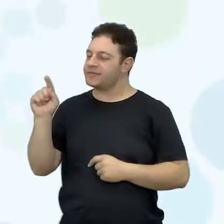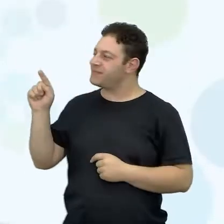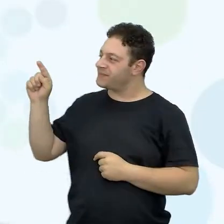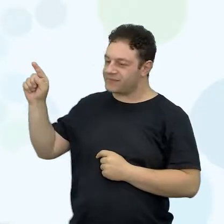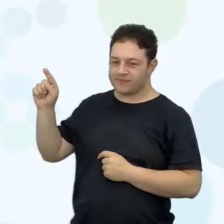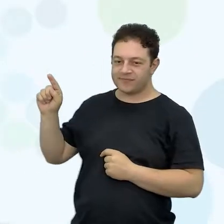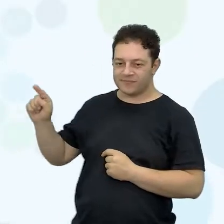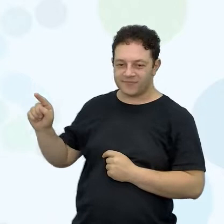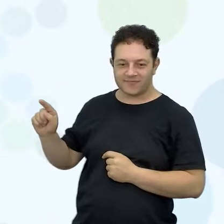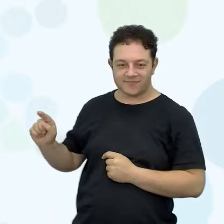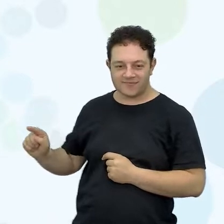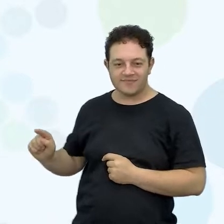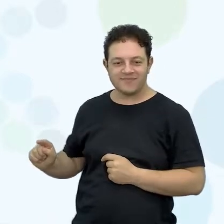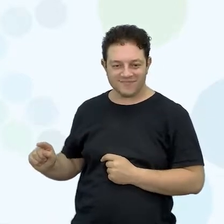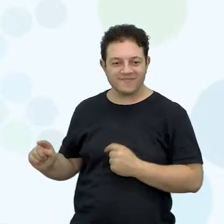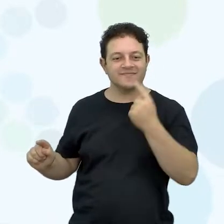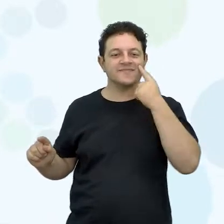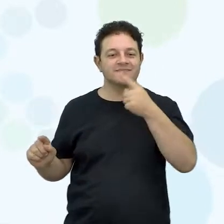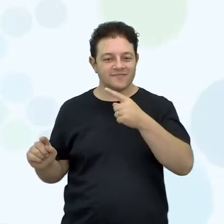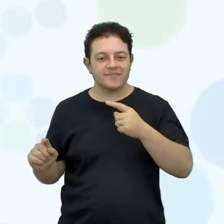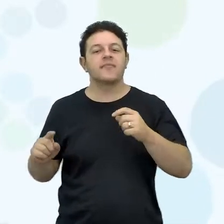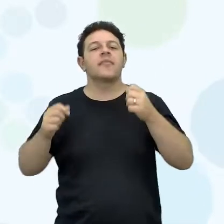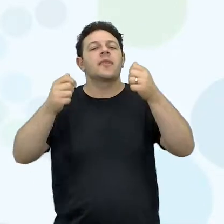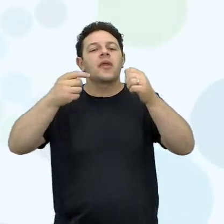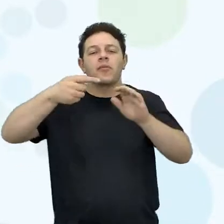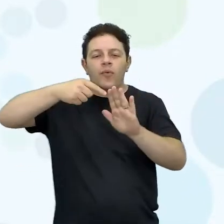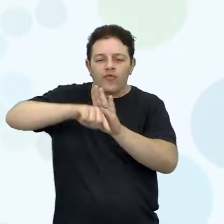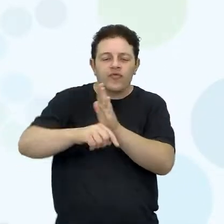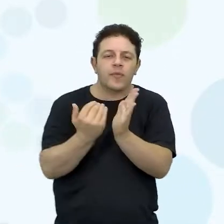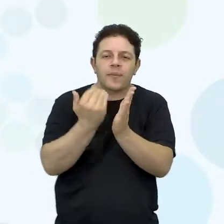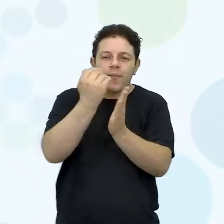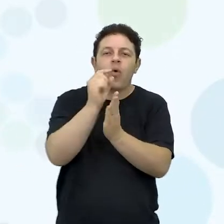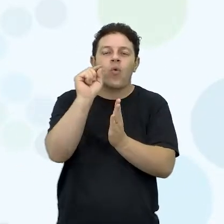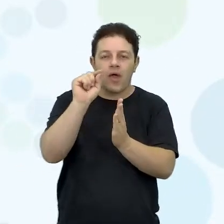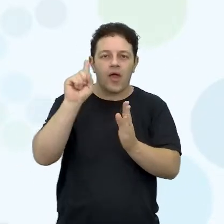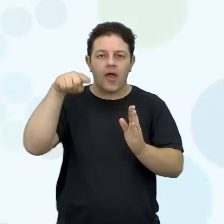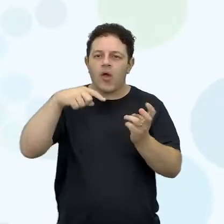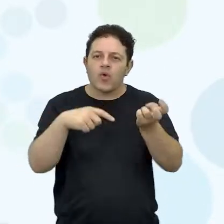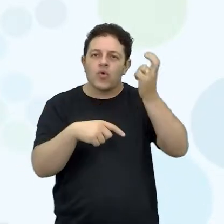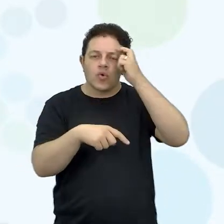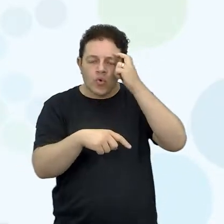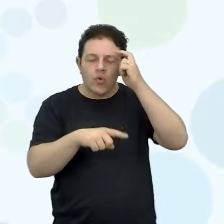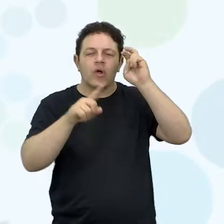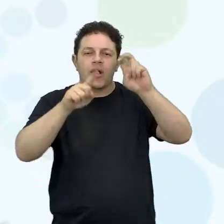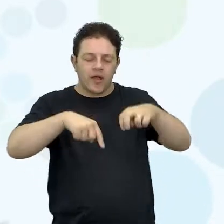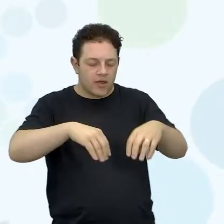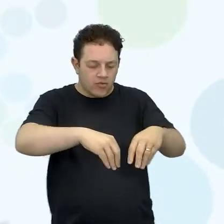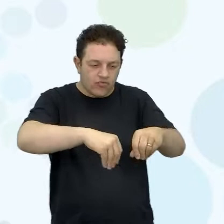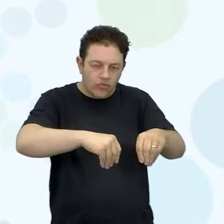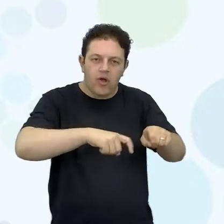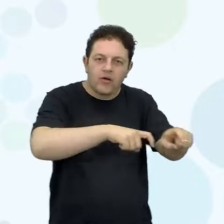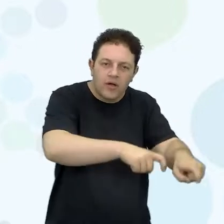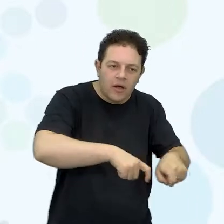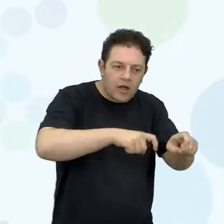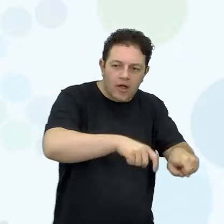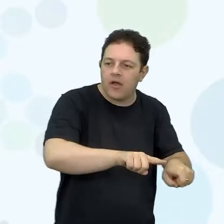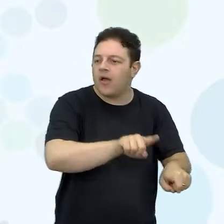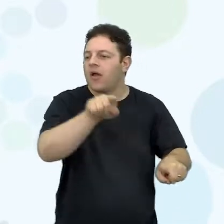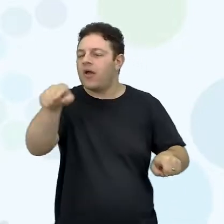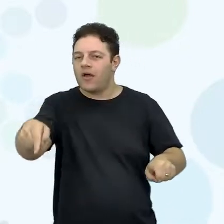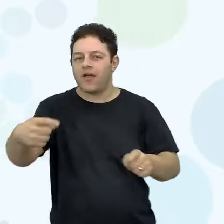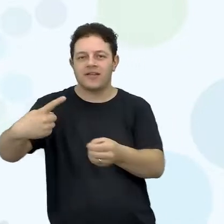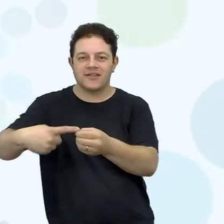segue. A questão aí, olha só, do aprofundamento, que é a cultura do solo do campo à cidade. Nós estamos na